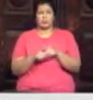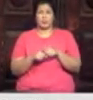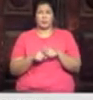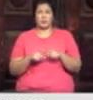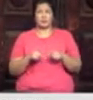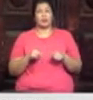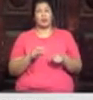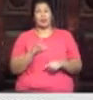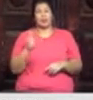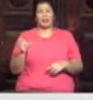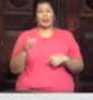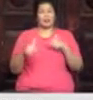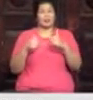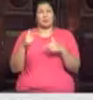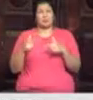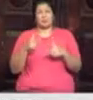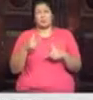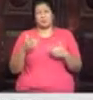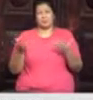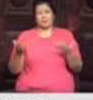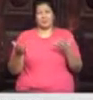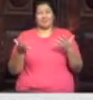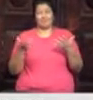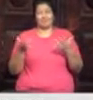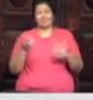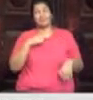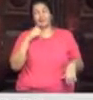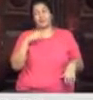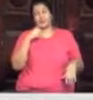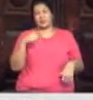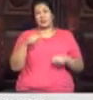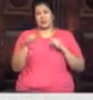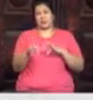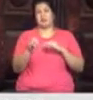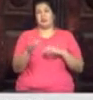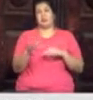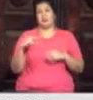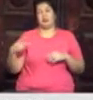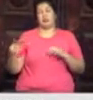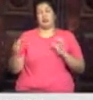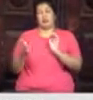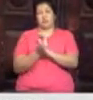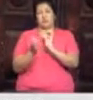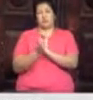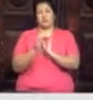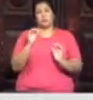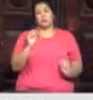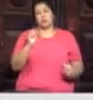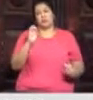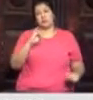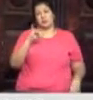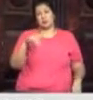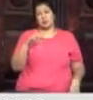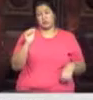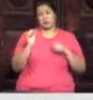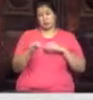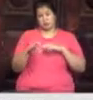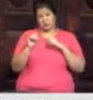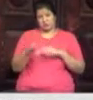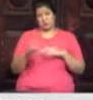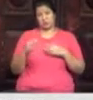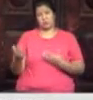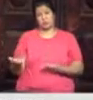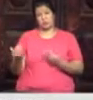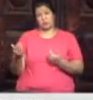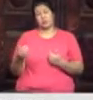insumo, trabalho indispensável, sobretudo na rede SEJA, nas unidades que oferecem a educação de jovens